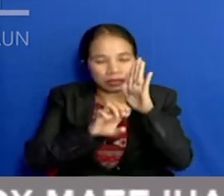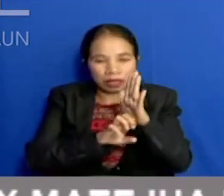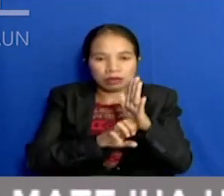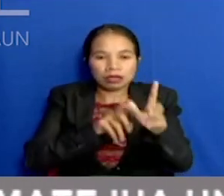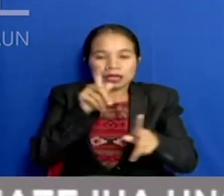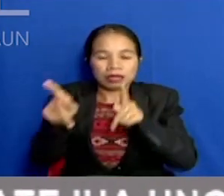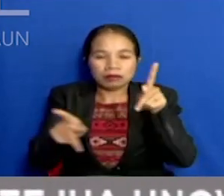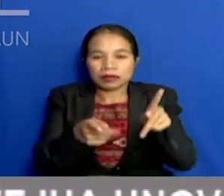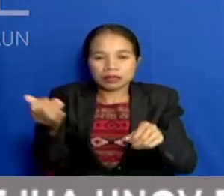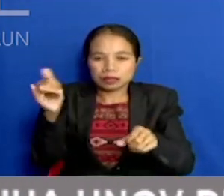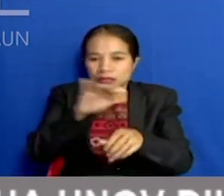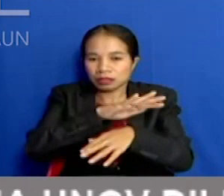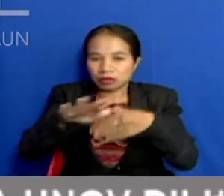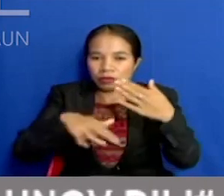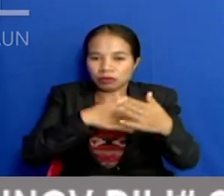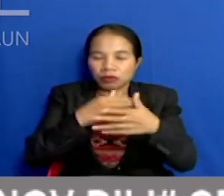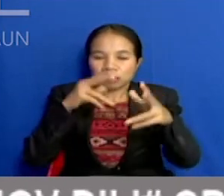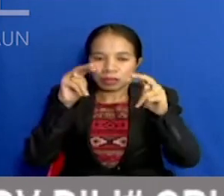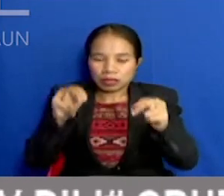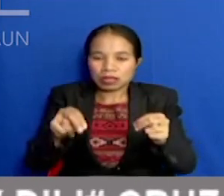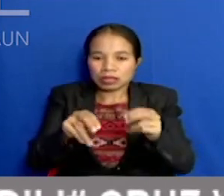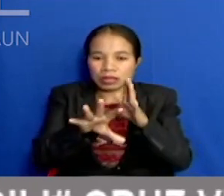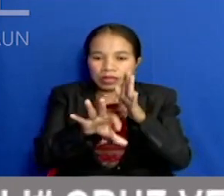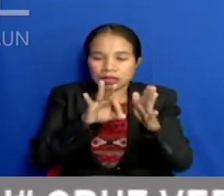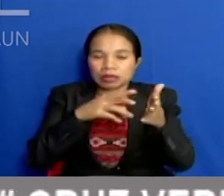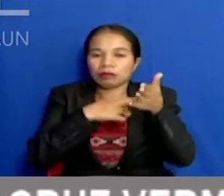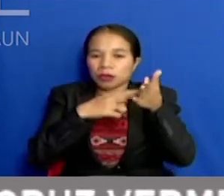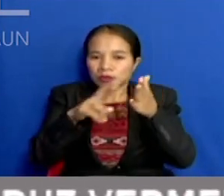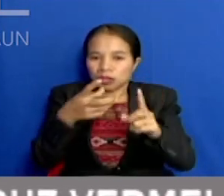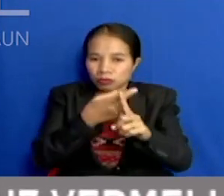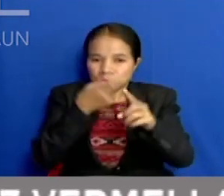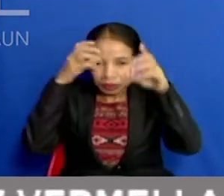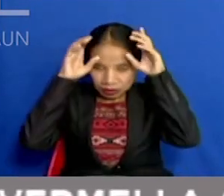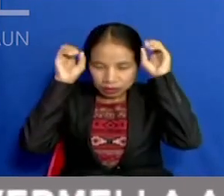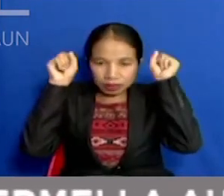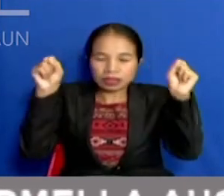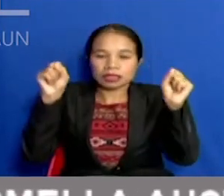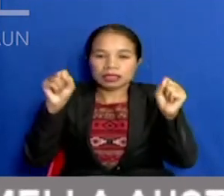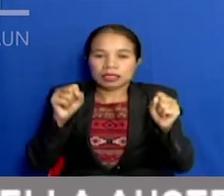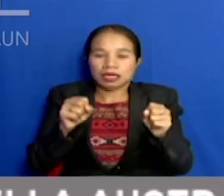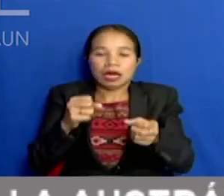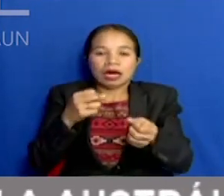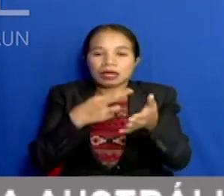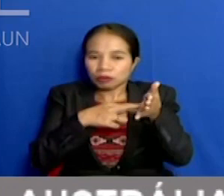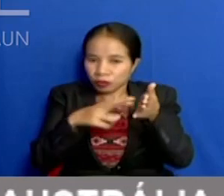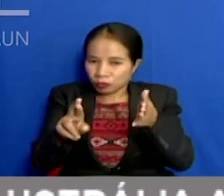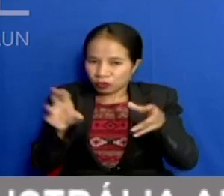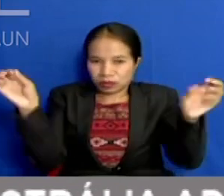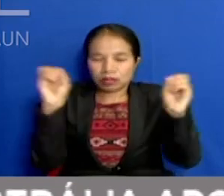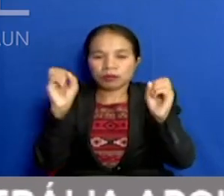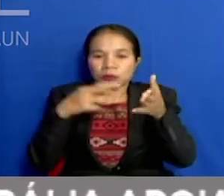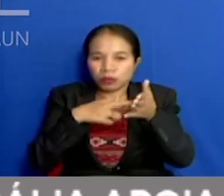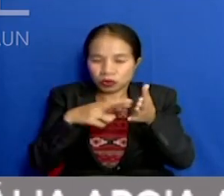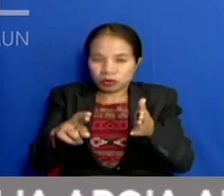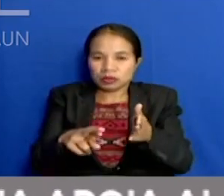se rotou, tem que retar promulgação se presidente da República. A tu promulga, que ela promulga, né? Constituição,